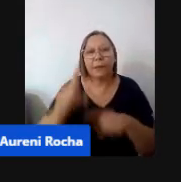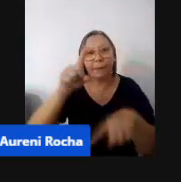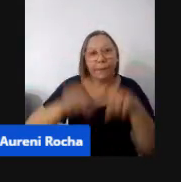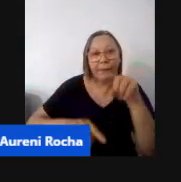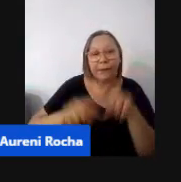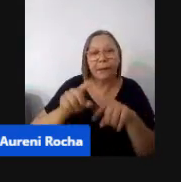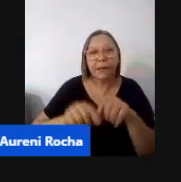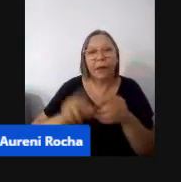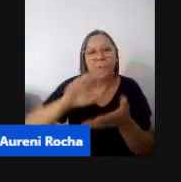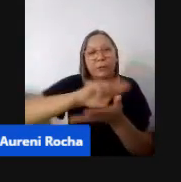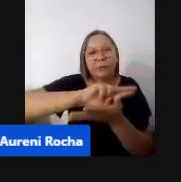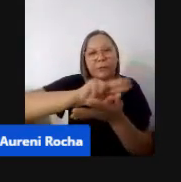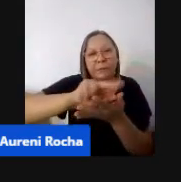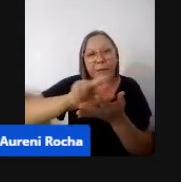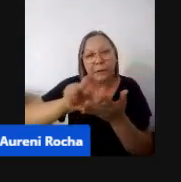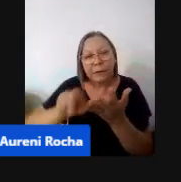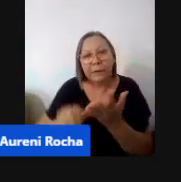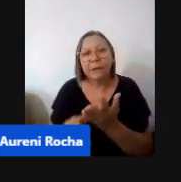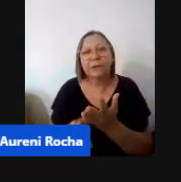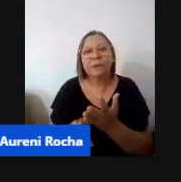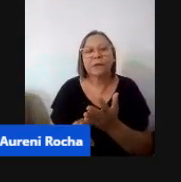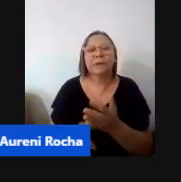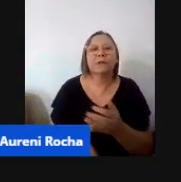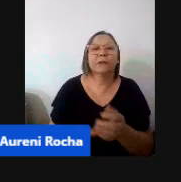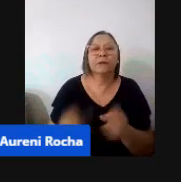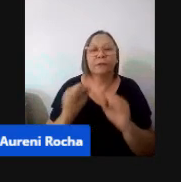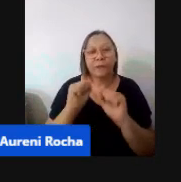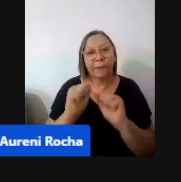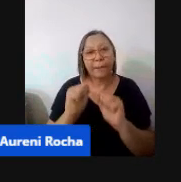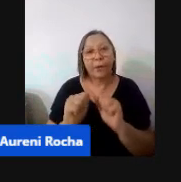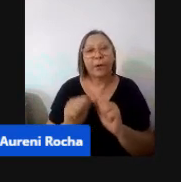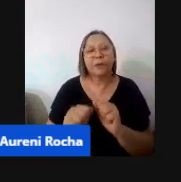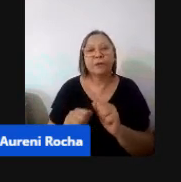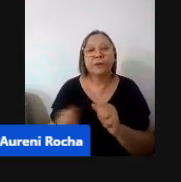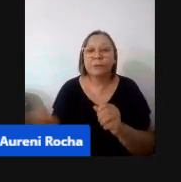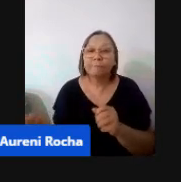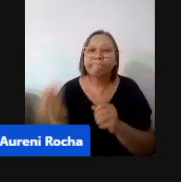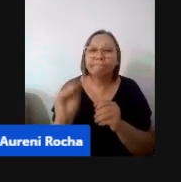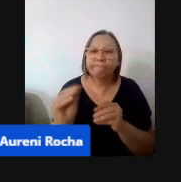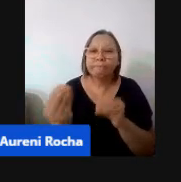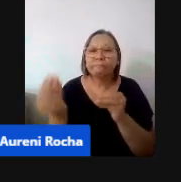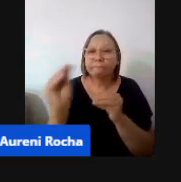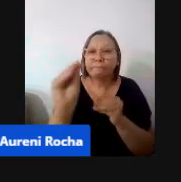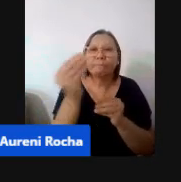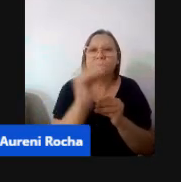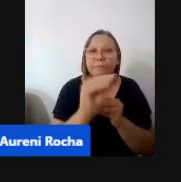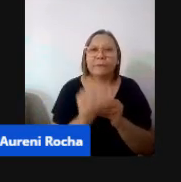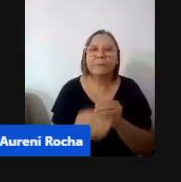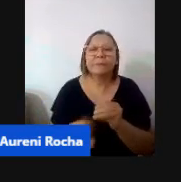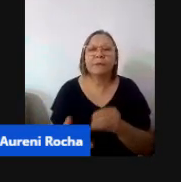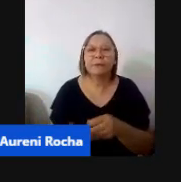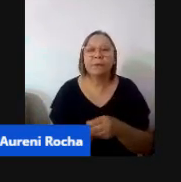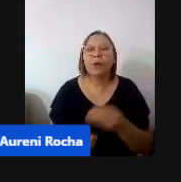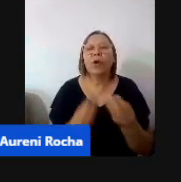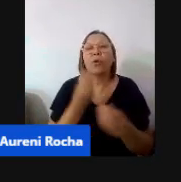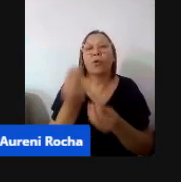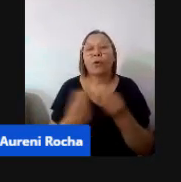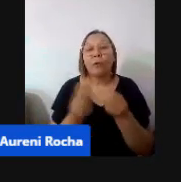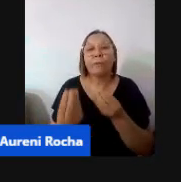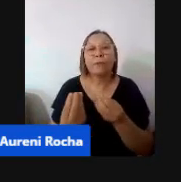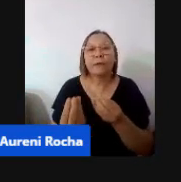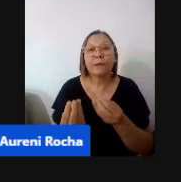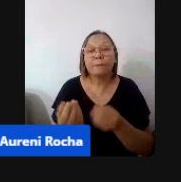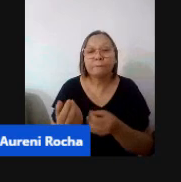Então, uma infinidade de recursos que você pode trazer para a sua apresentação. Como que eu busco